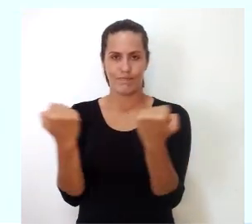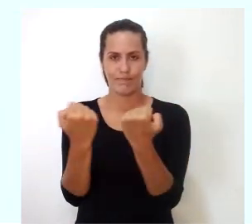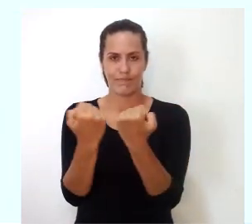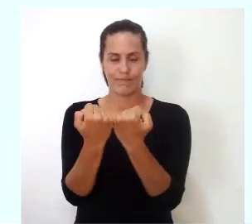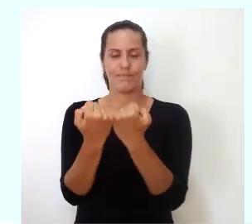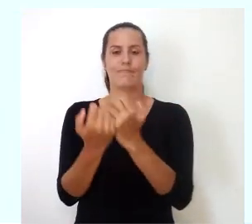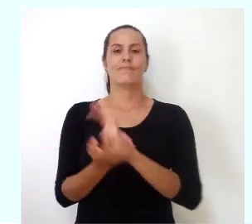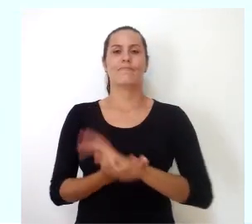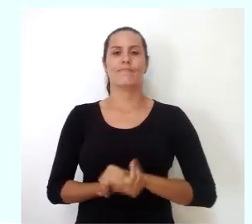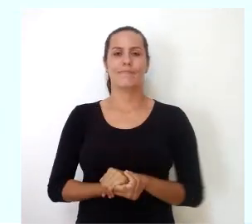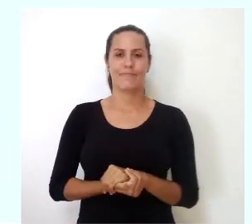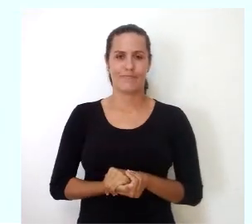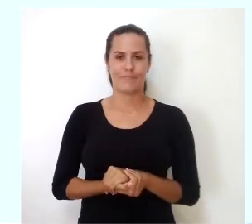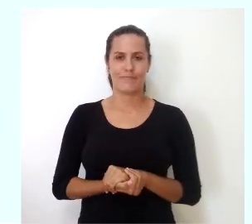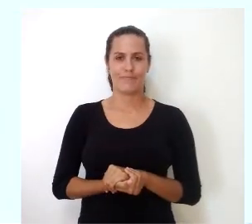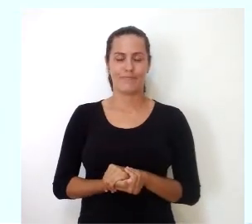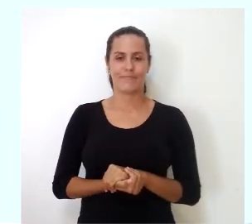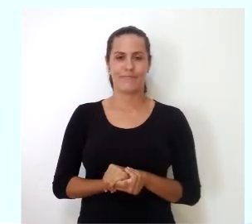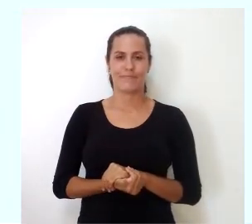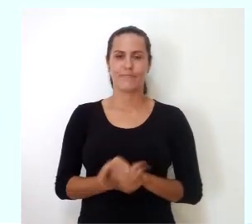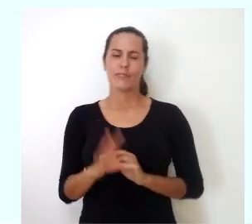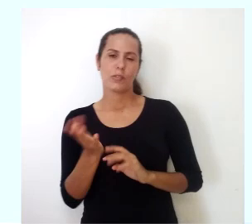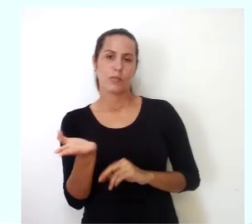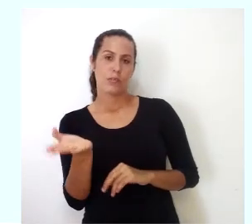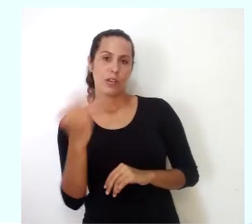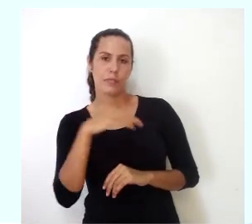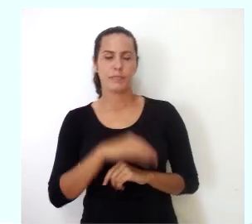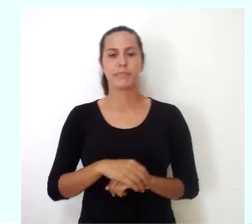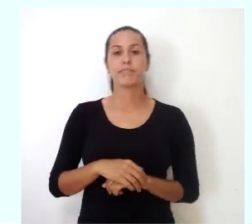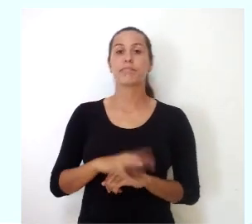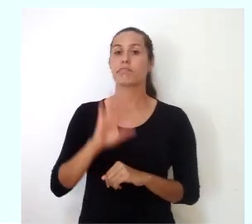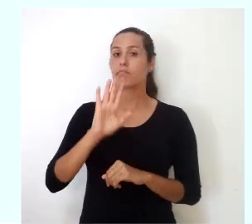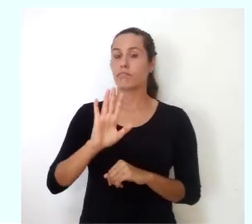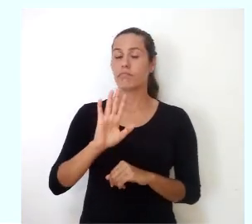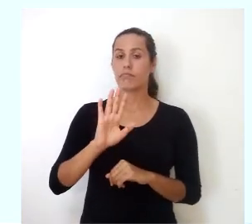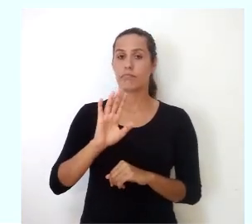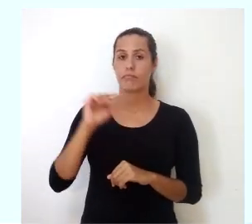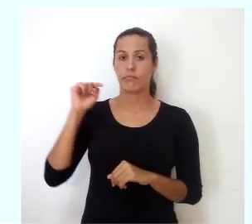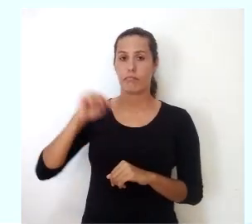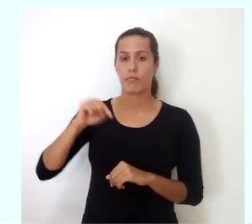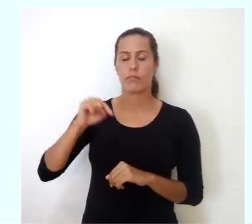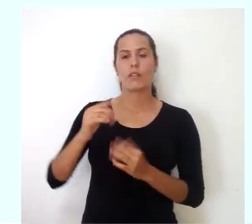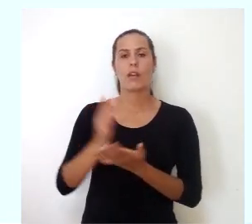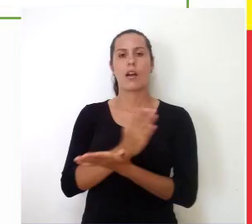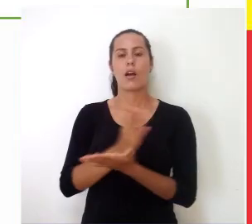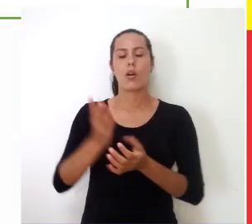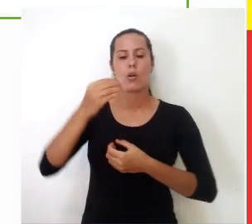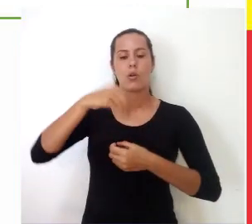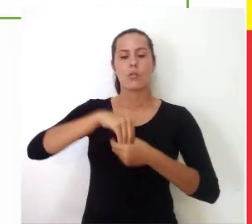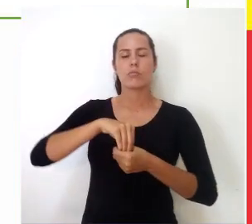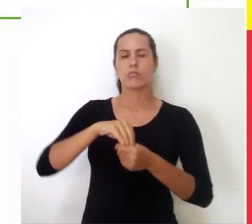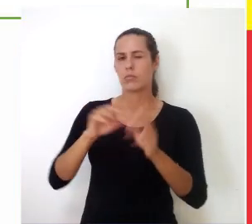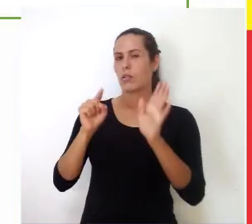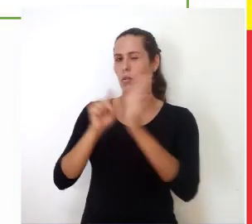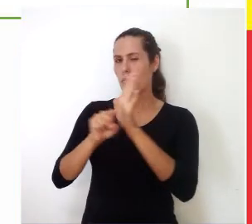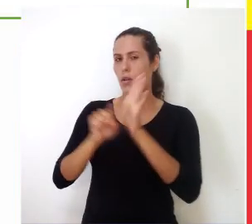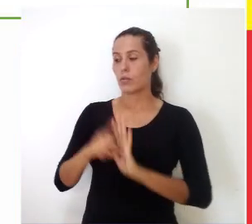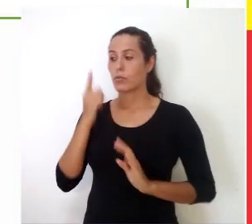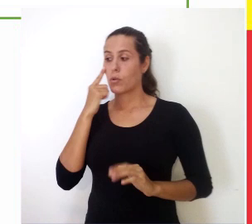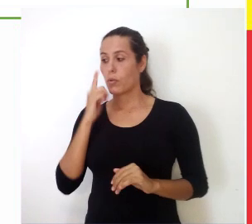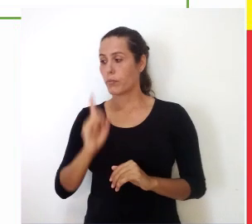sociedade plural. Vamos lá. Então aqui nós temos as seguintes questões. Vejam só aí a